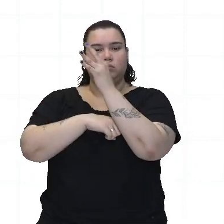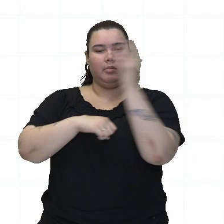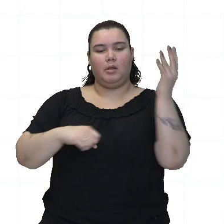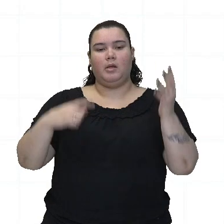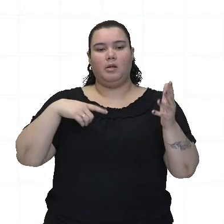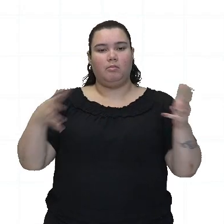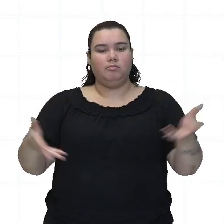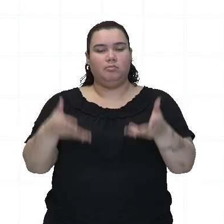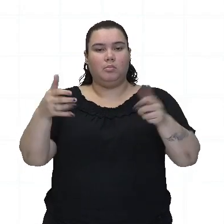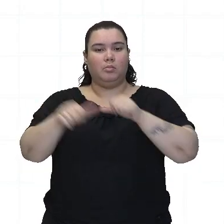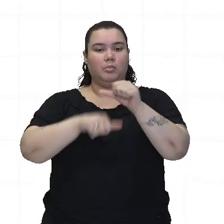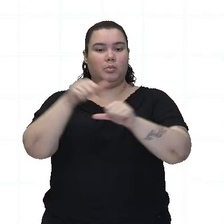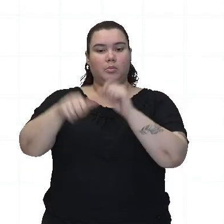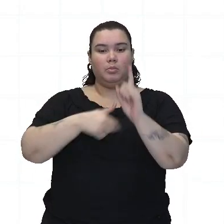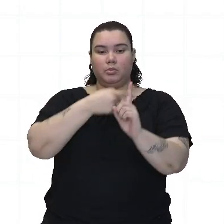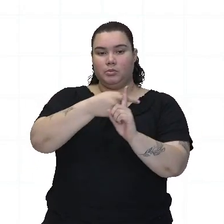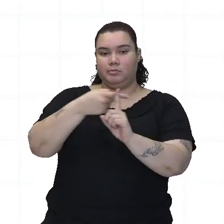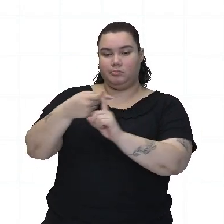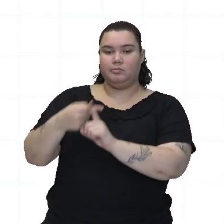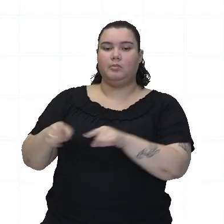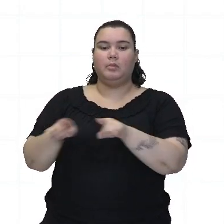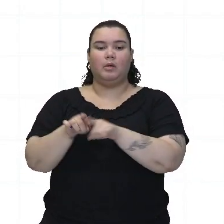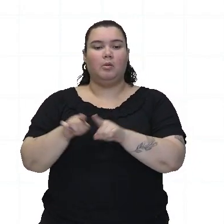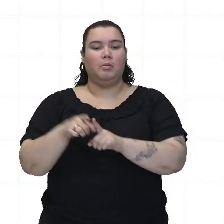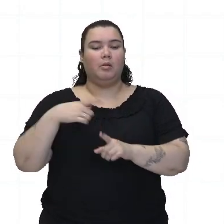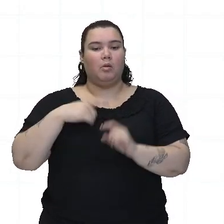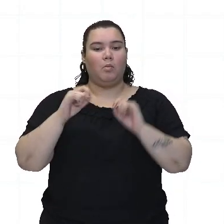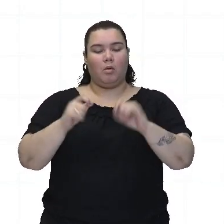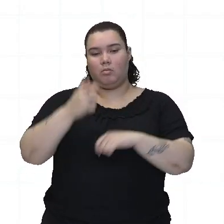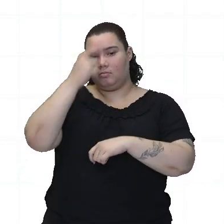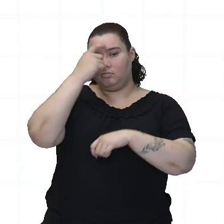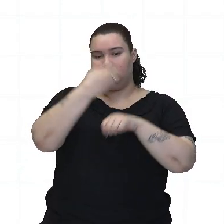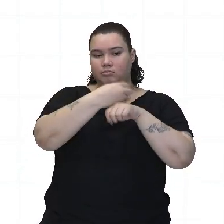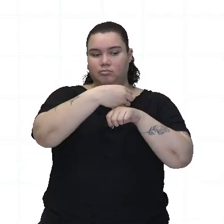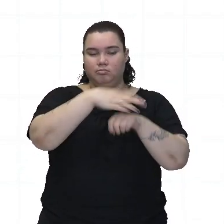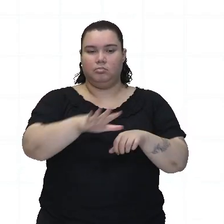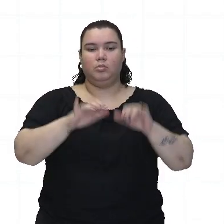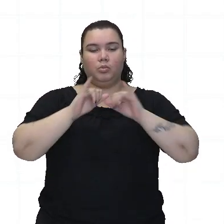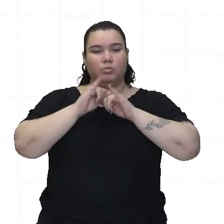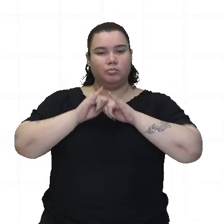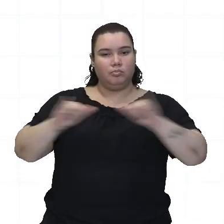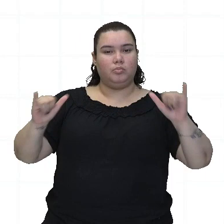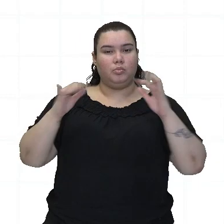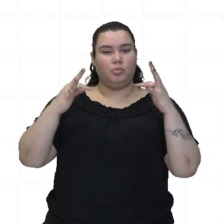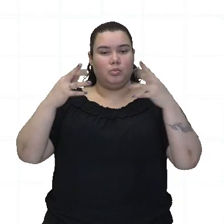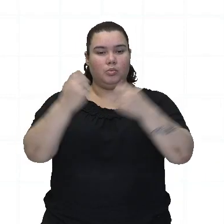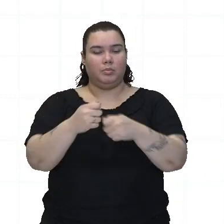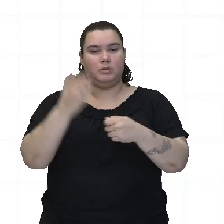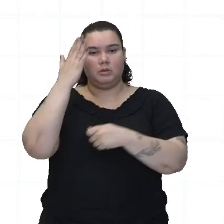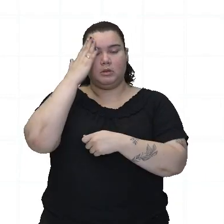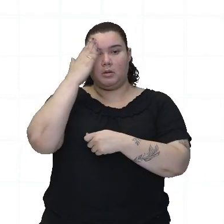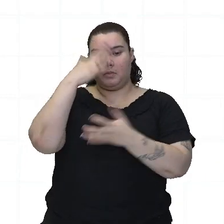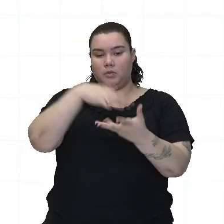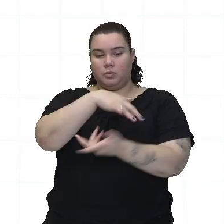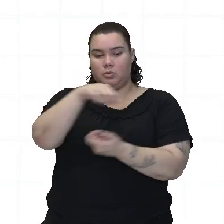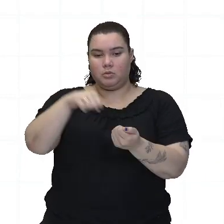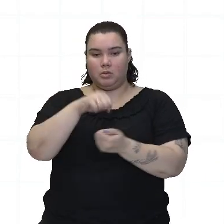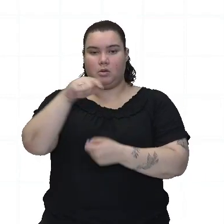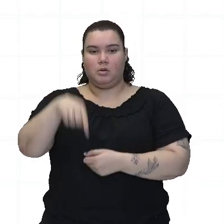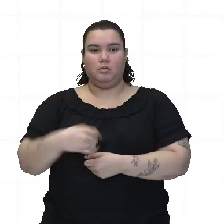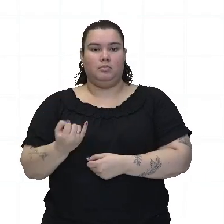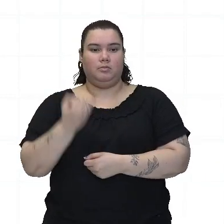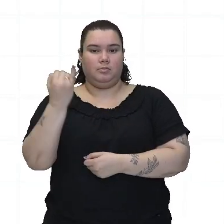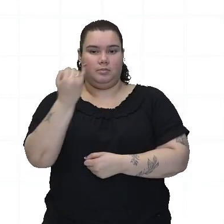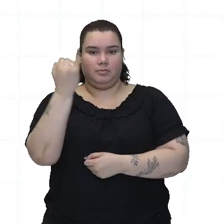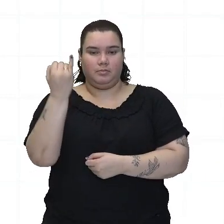mudanças positivas e promovendo uma maior conscientização sobre a importância da sustentabilidade. A primeira parte do nosso tema, fazendo